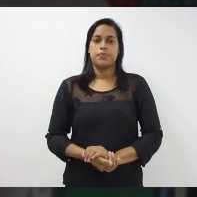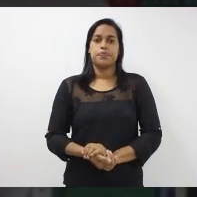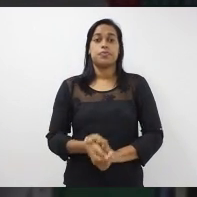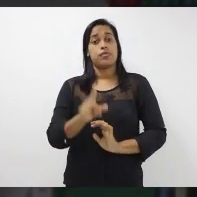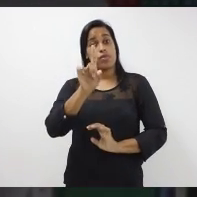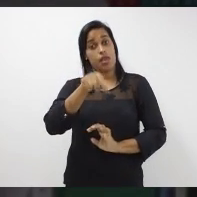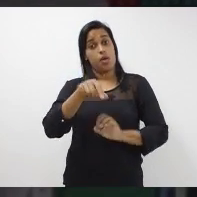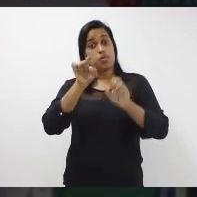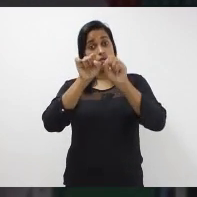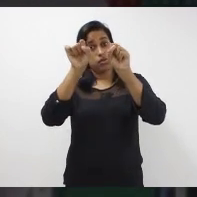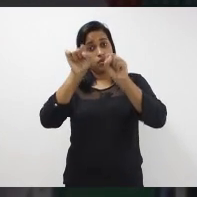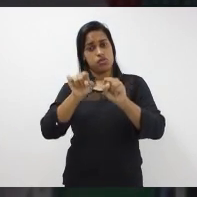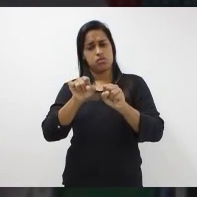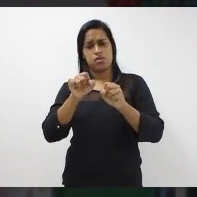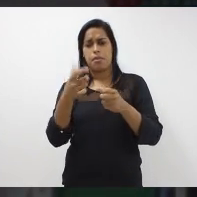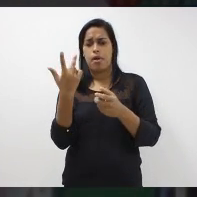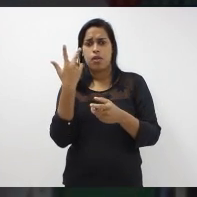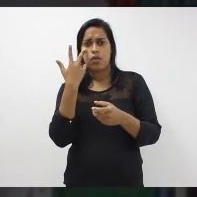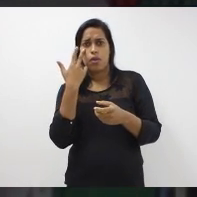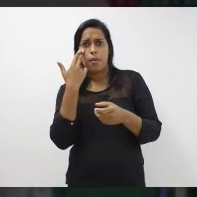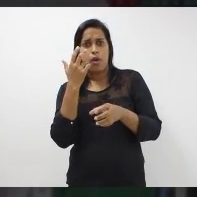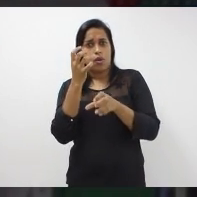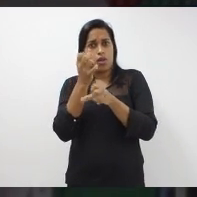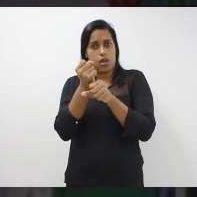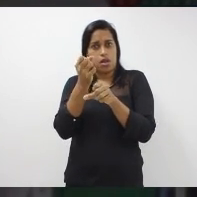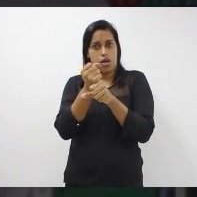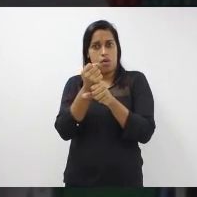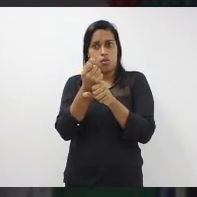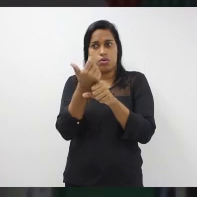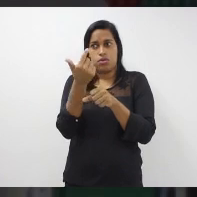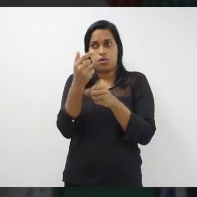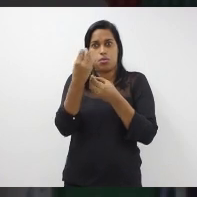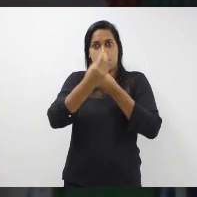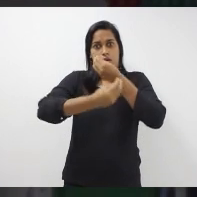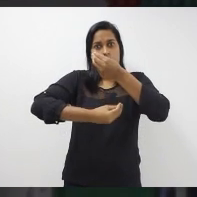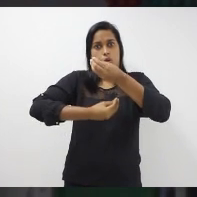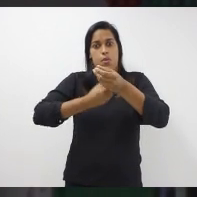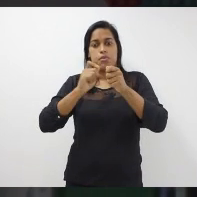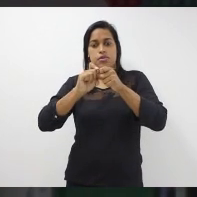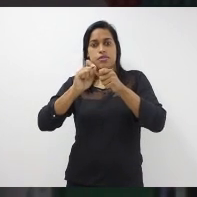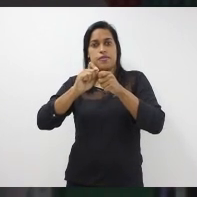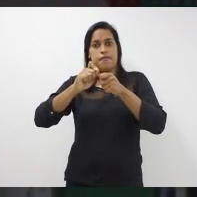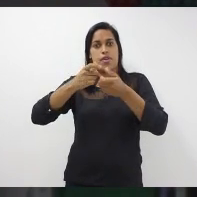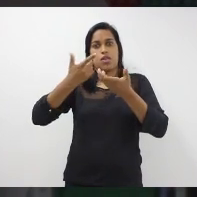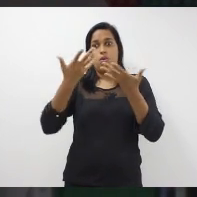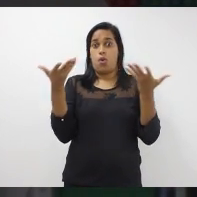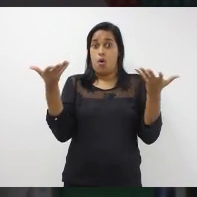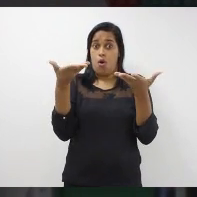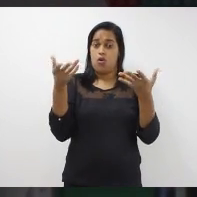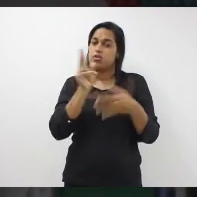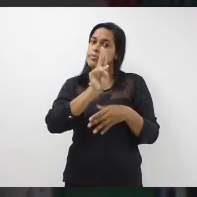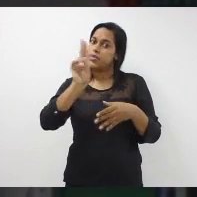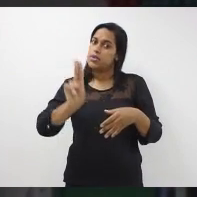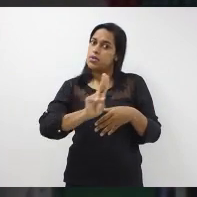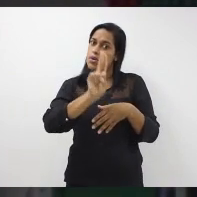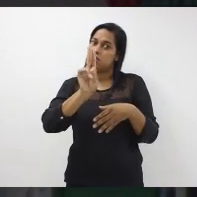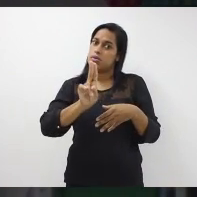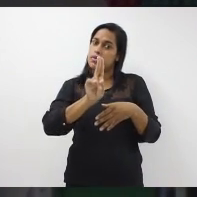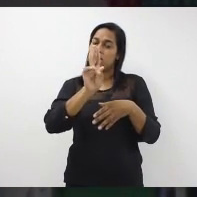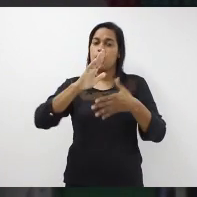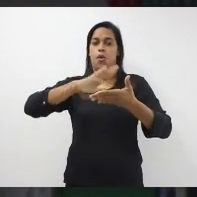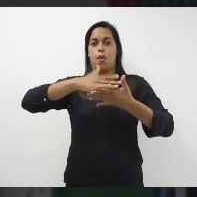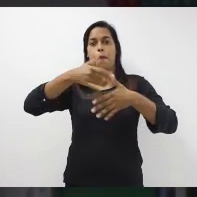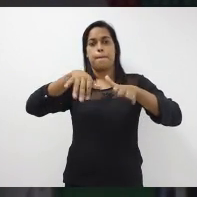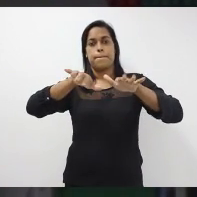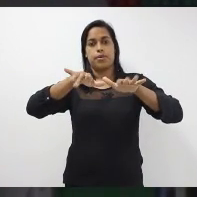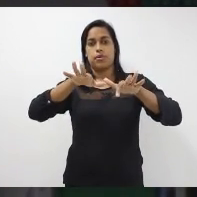É um sistema lógico de cálculo. Como eu falei para vocês, não dá para ser feito manualmente. É necessária a utilização do computador.